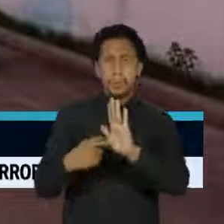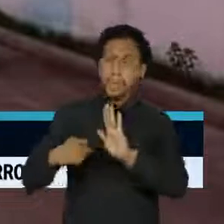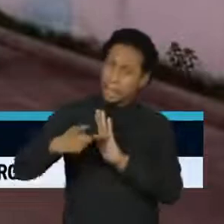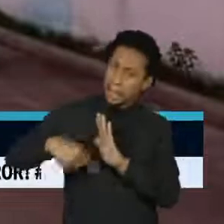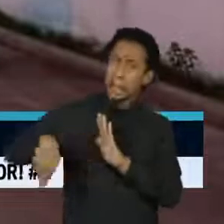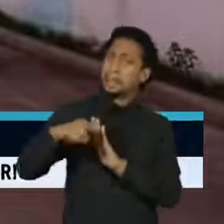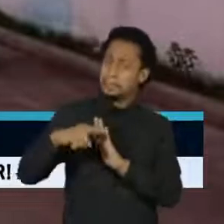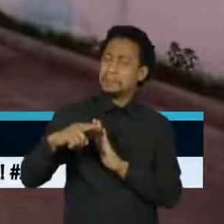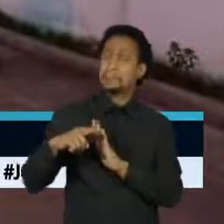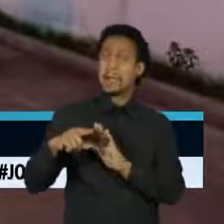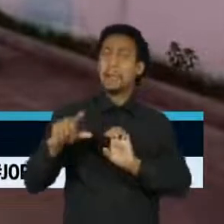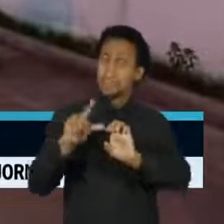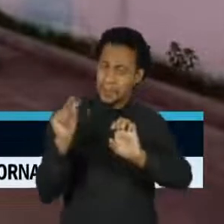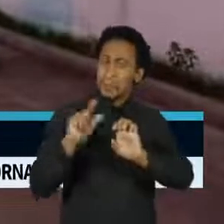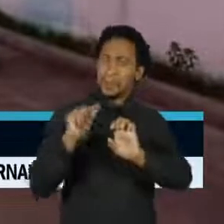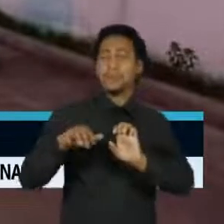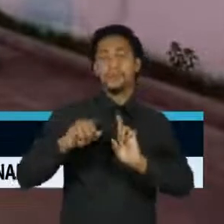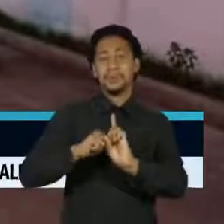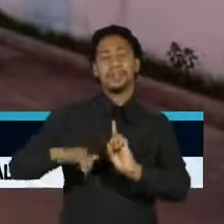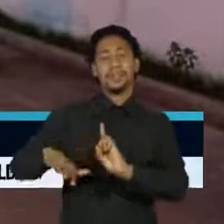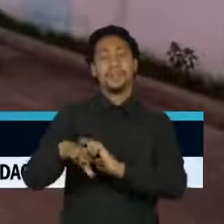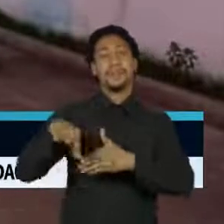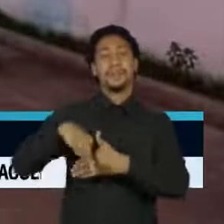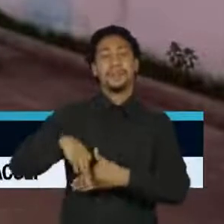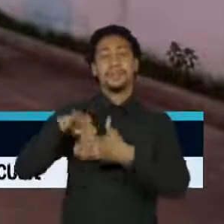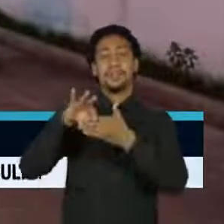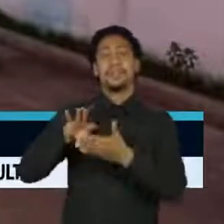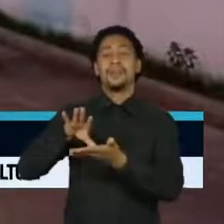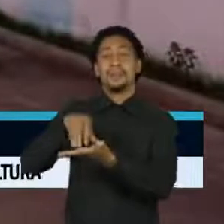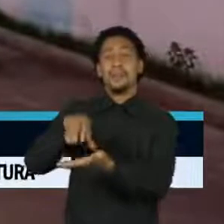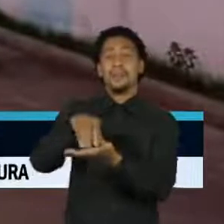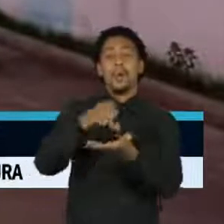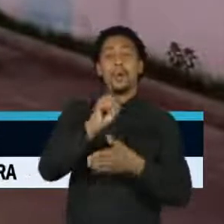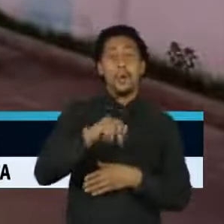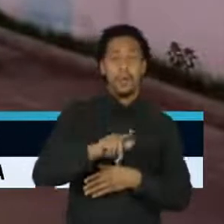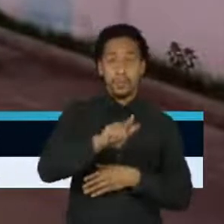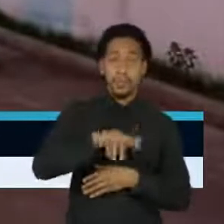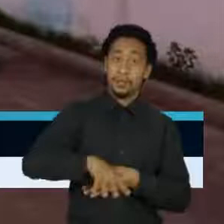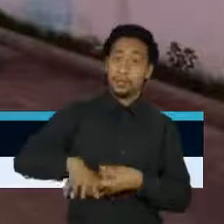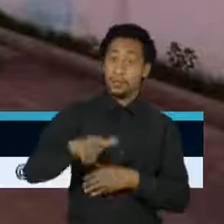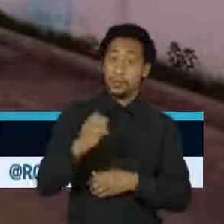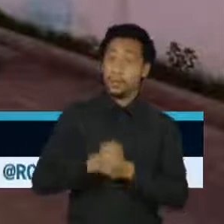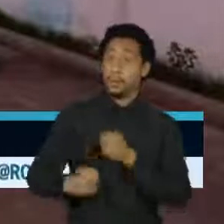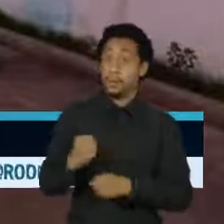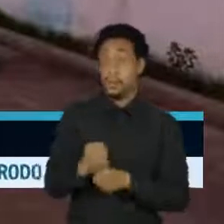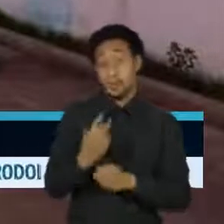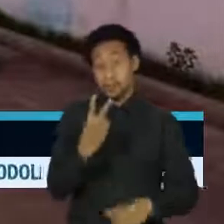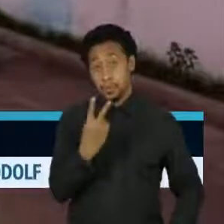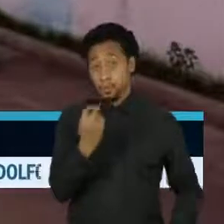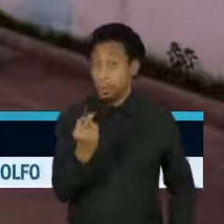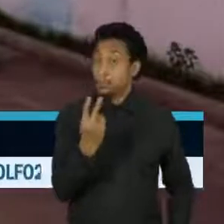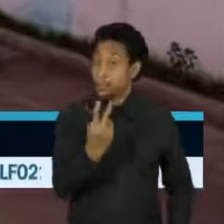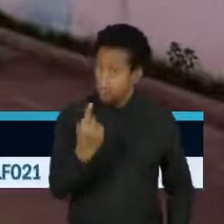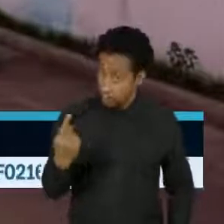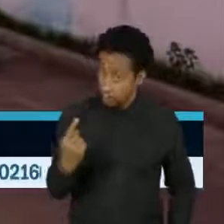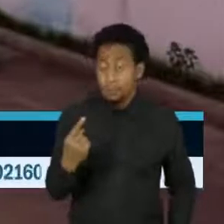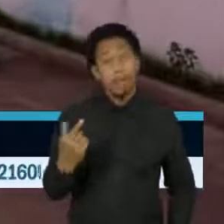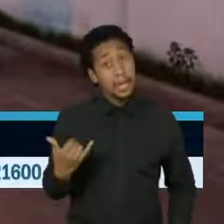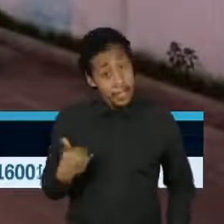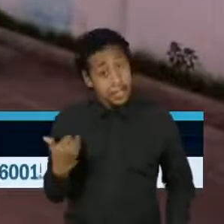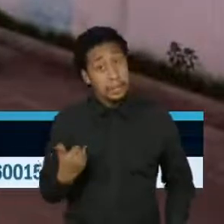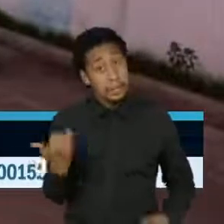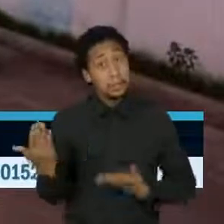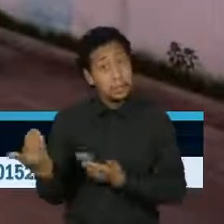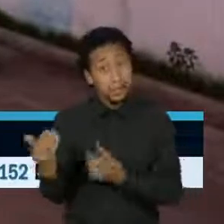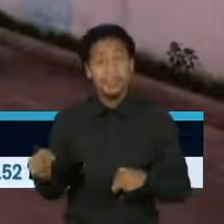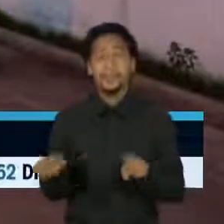empreendedores sociais e líderes de organizações da região em 2021. Além da idade, a característica comum entre os